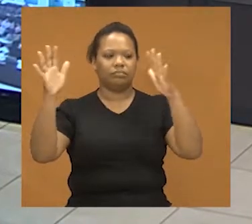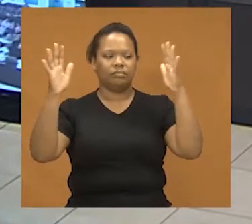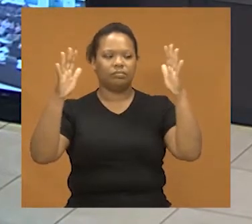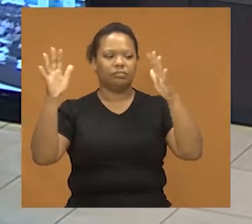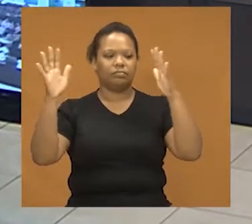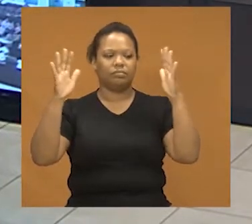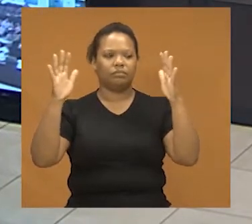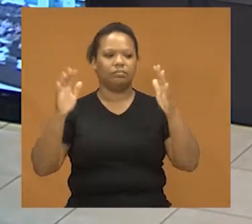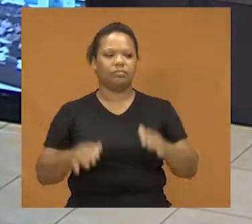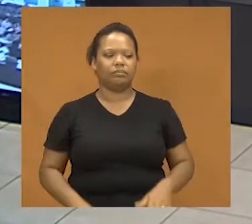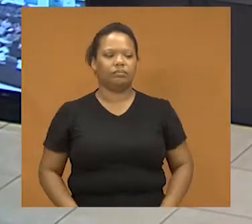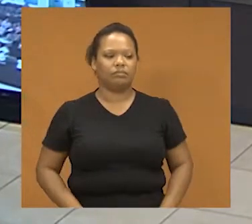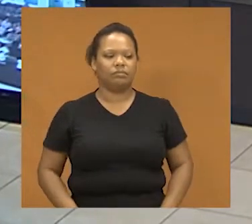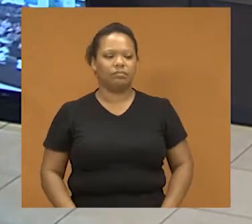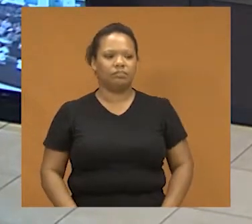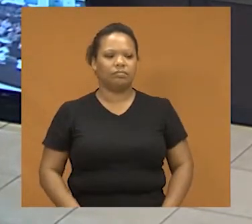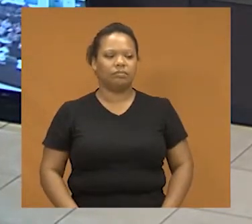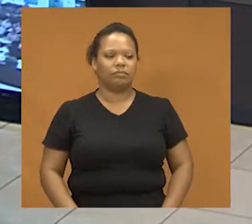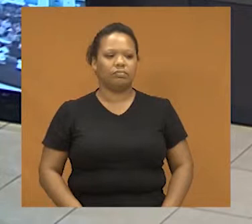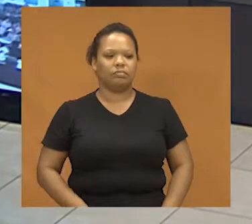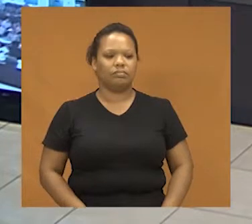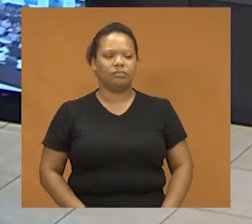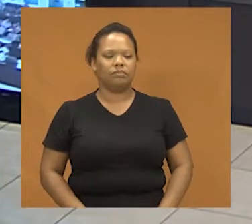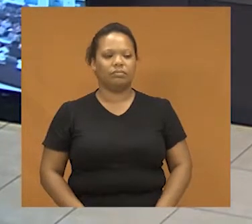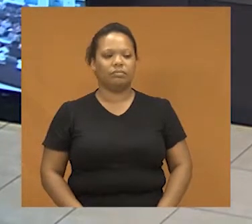para que seja possível